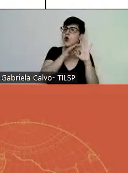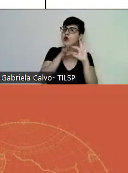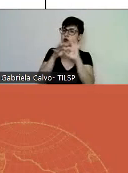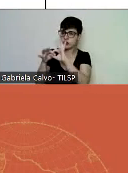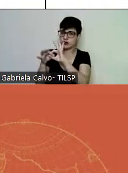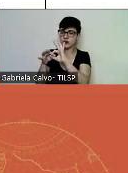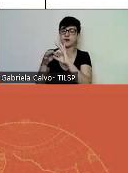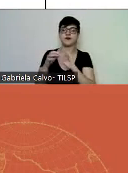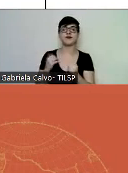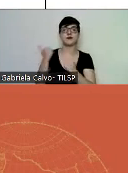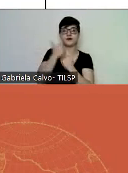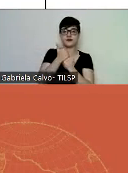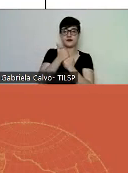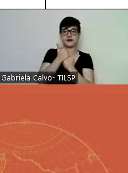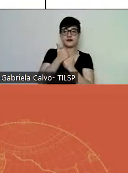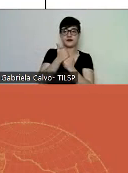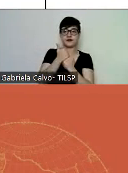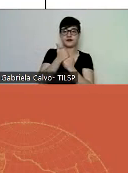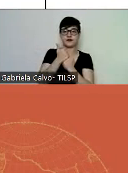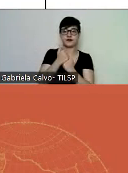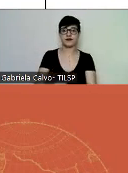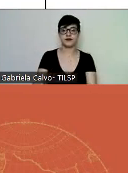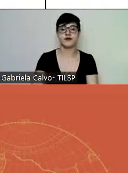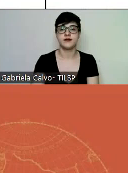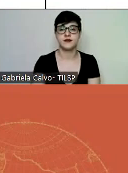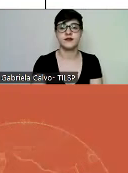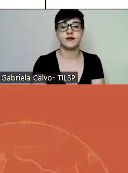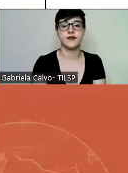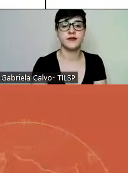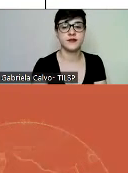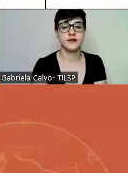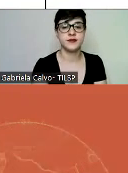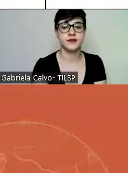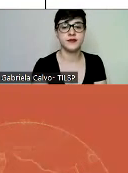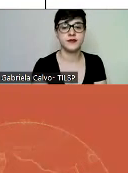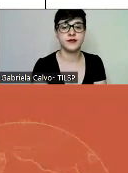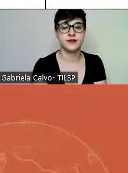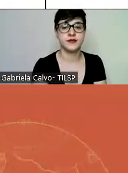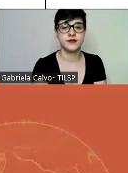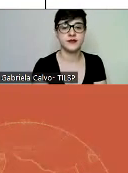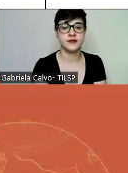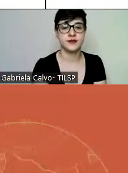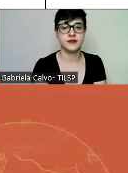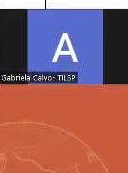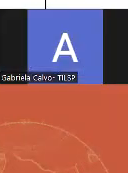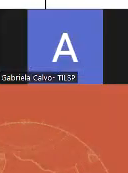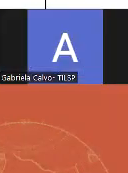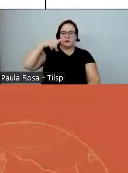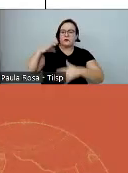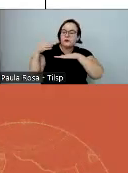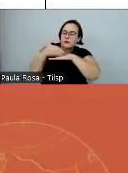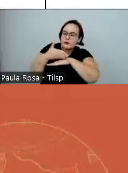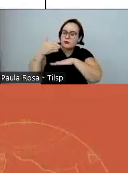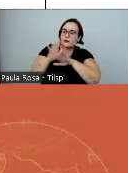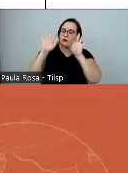e Mesmo durante o processo da definição que nós tivemos pela primeira vez no âmbito uma participação expressiva